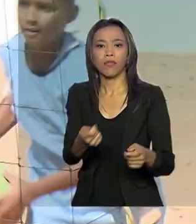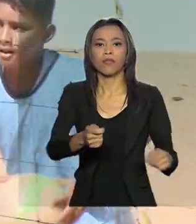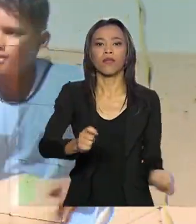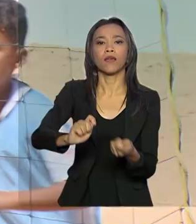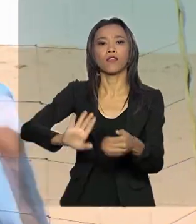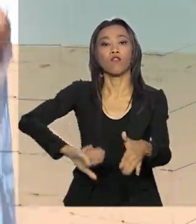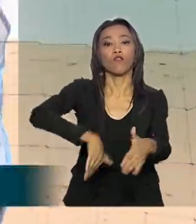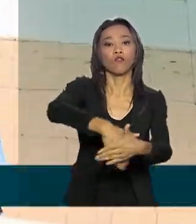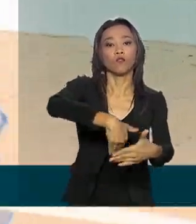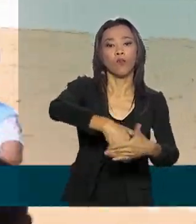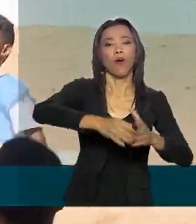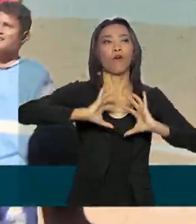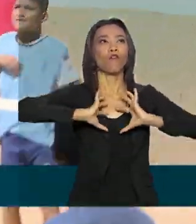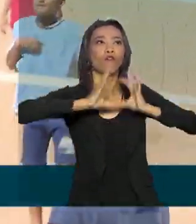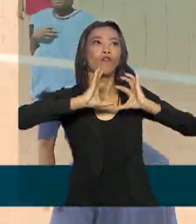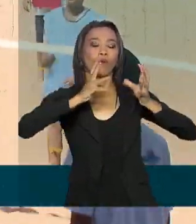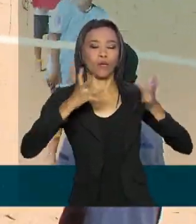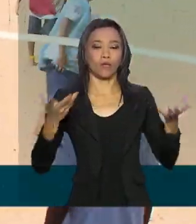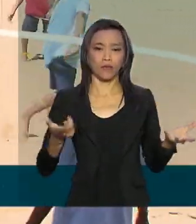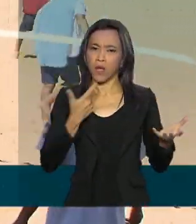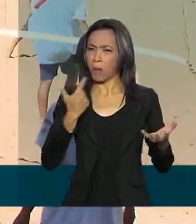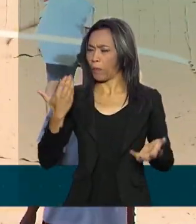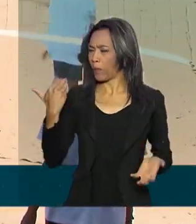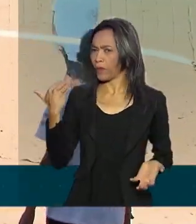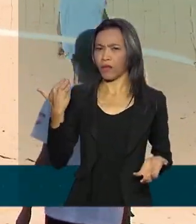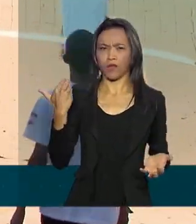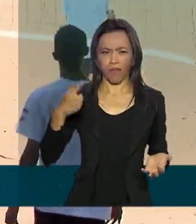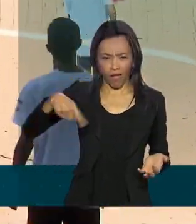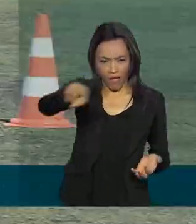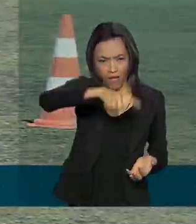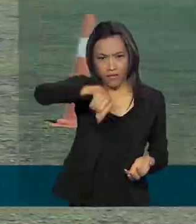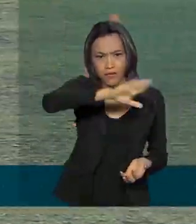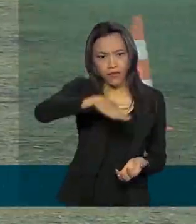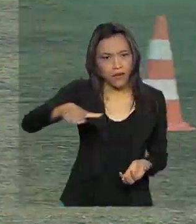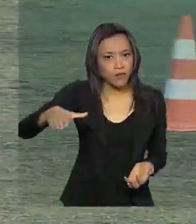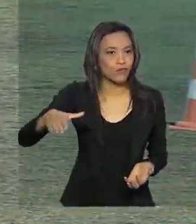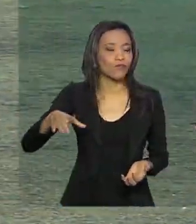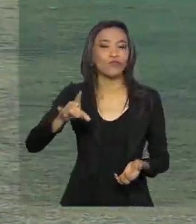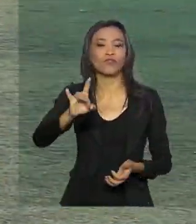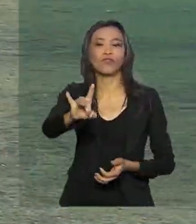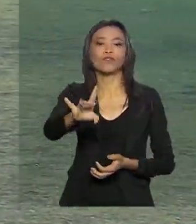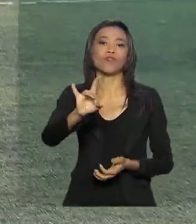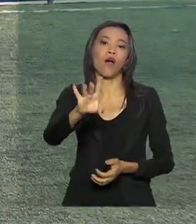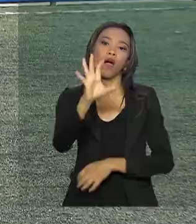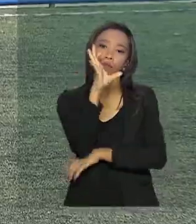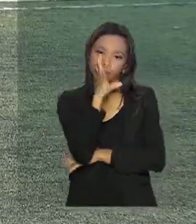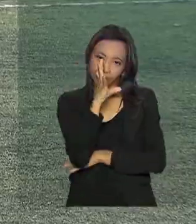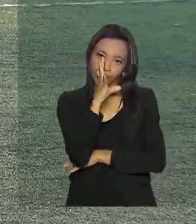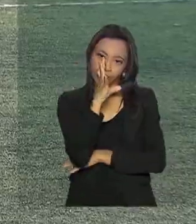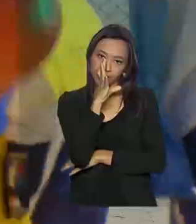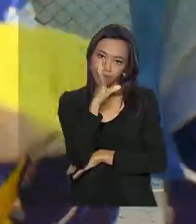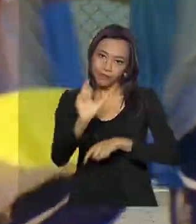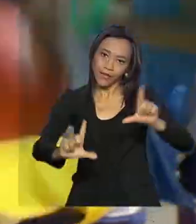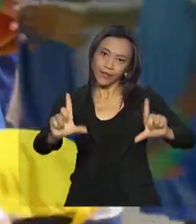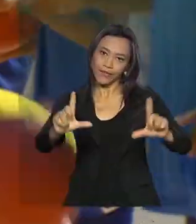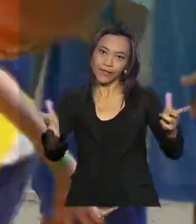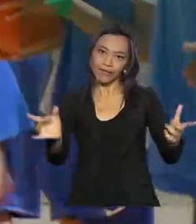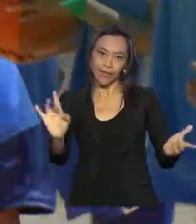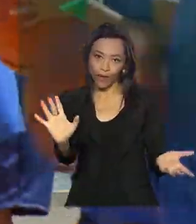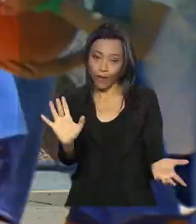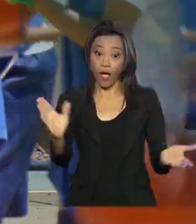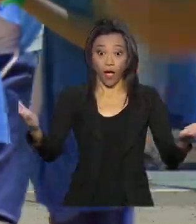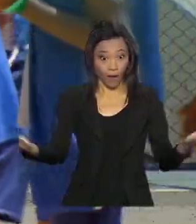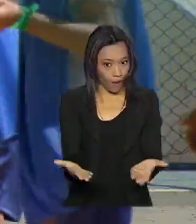e vôlei até pouco tempo atrás essas crianças só assistiam esses jogos pela tv agora